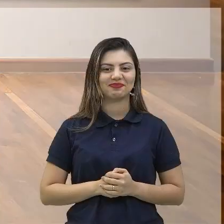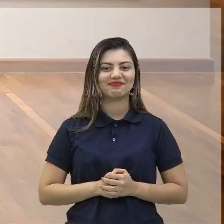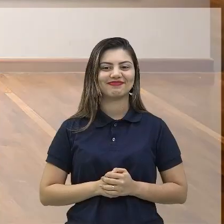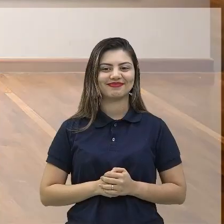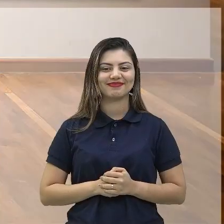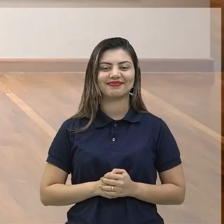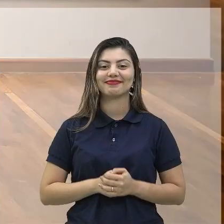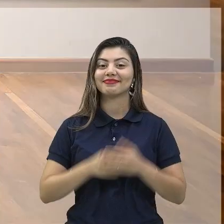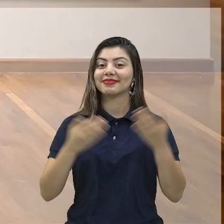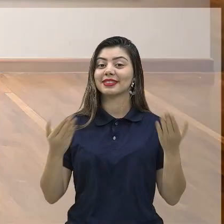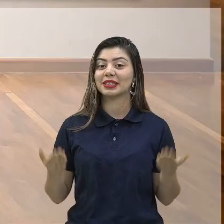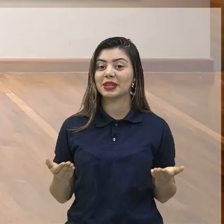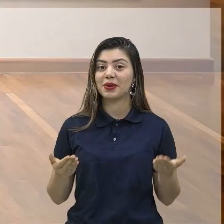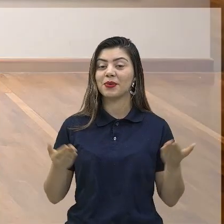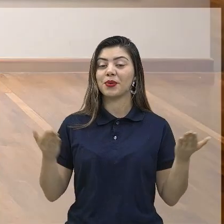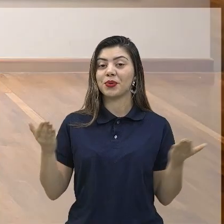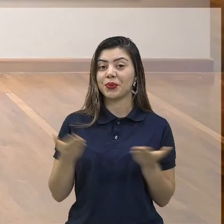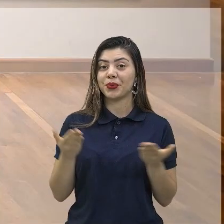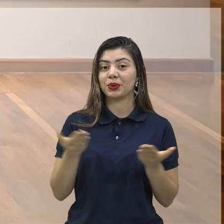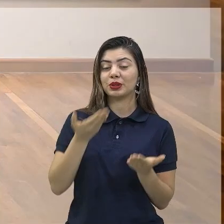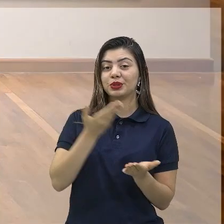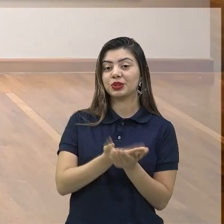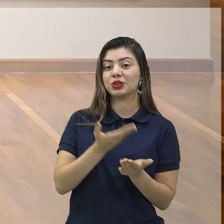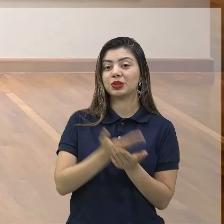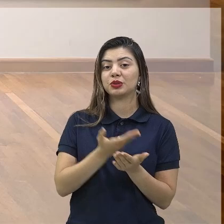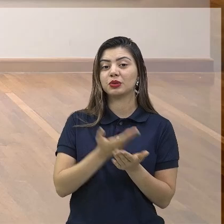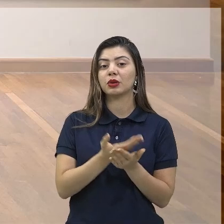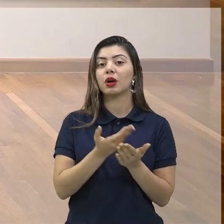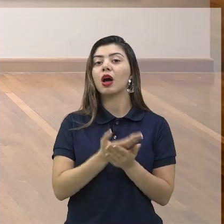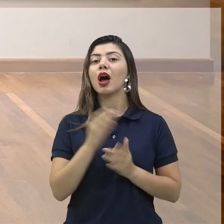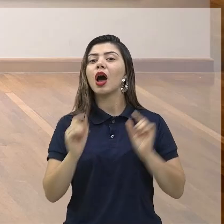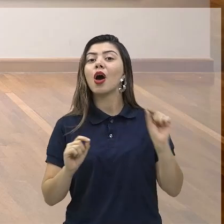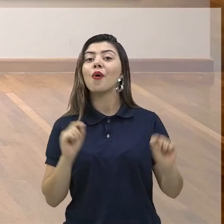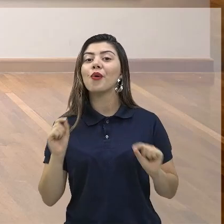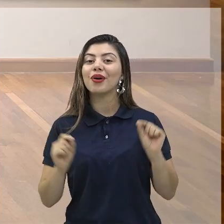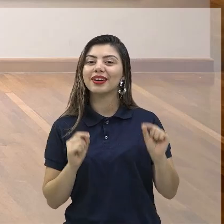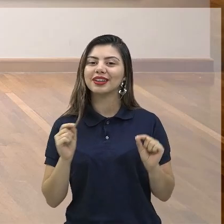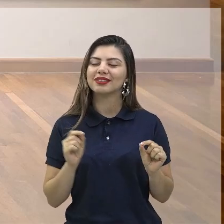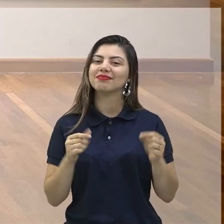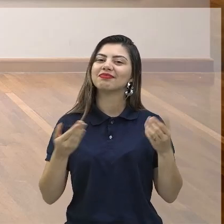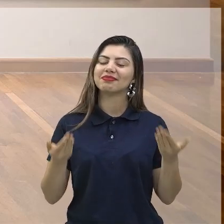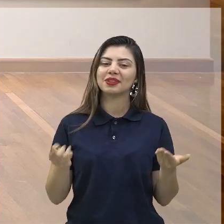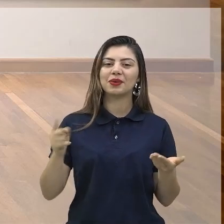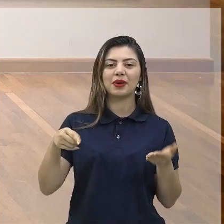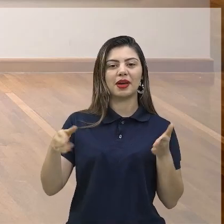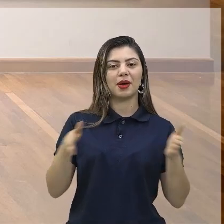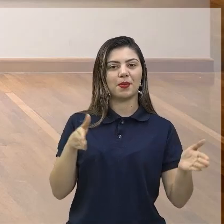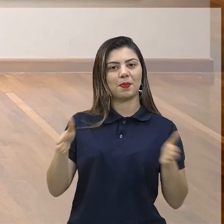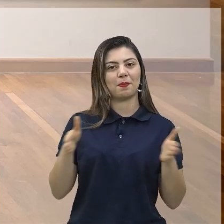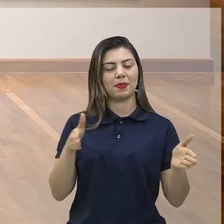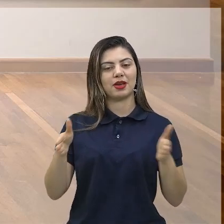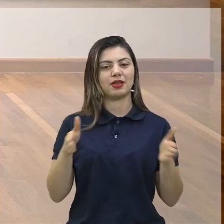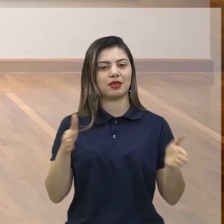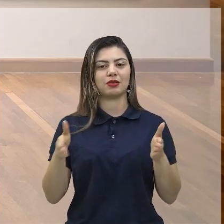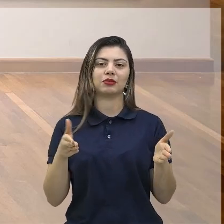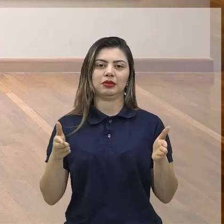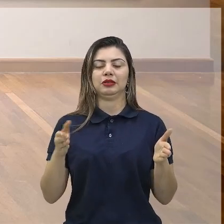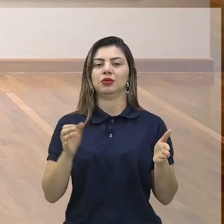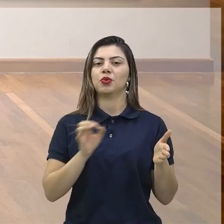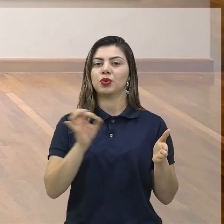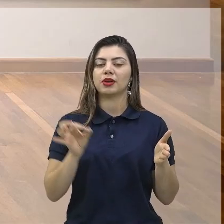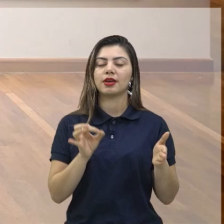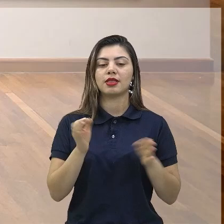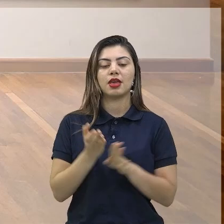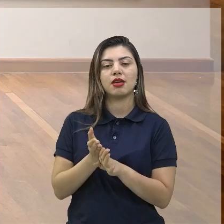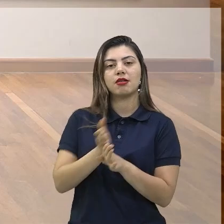Então, temos para, neste momento, falarmos, então, sobre o quê? Sobre esse período, então, que antecede aí a